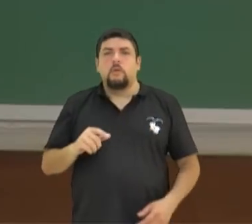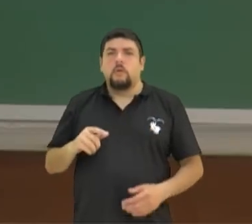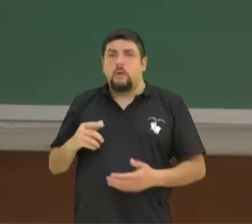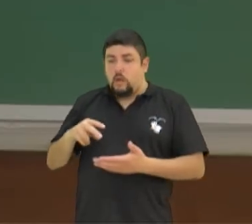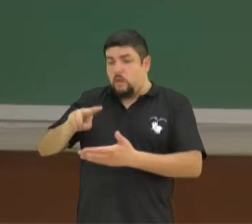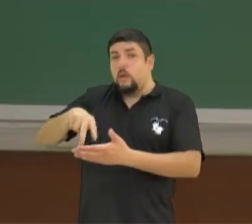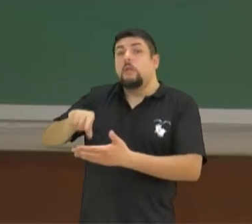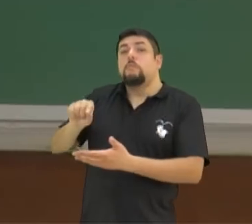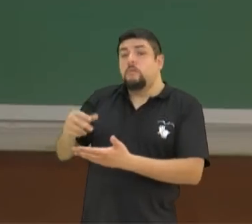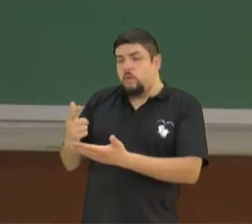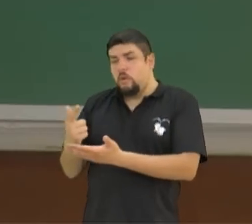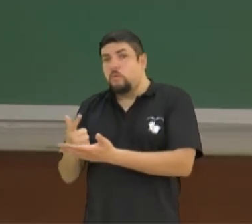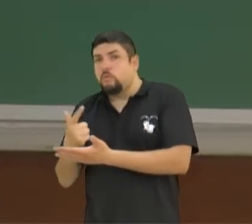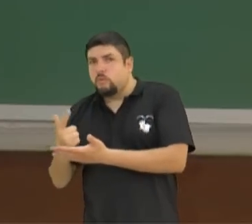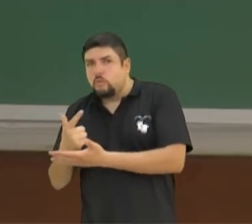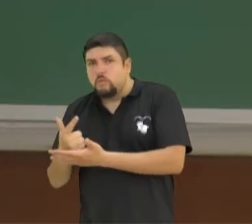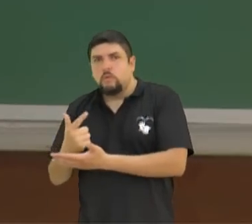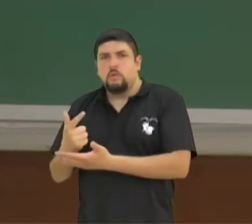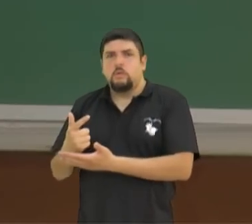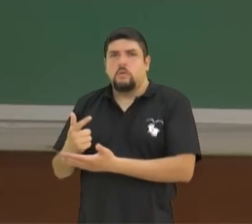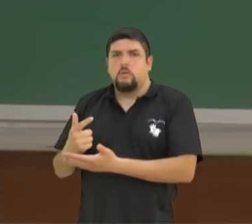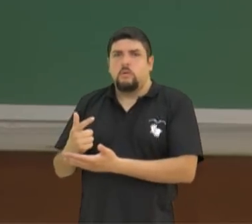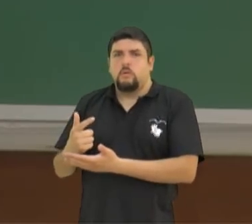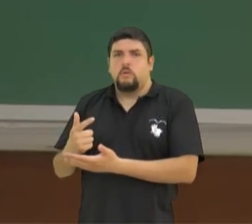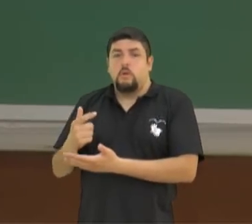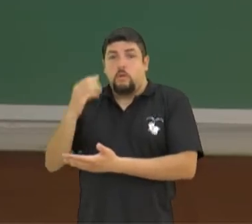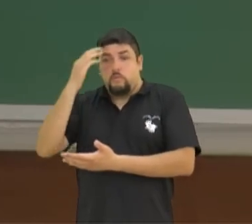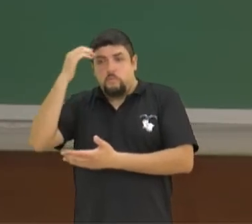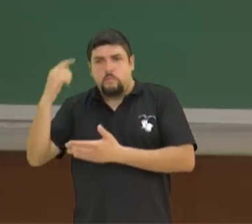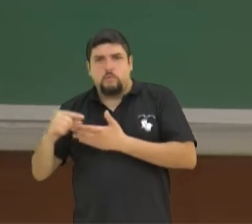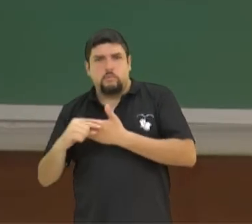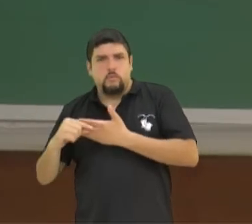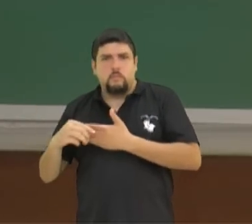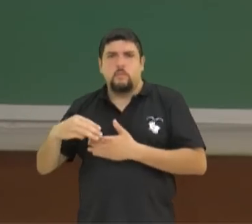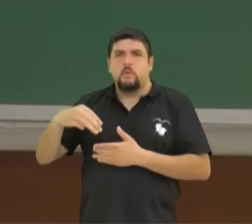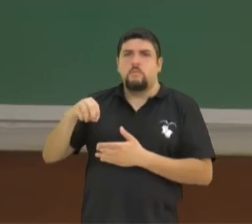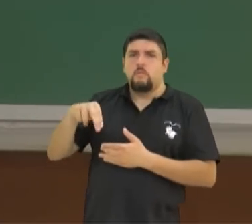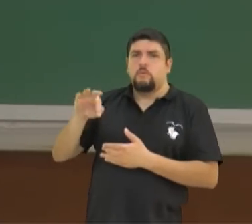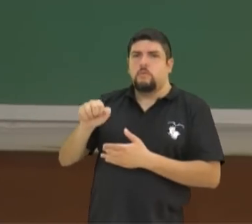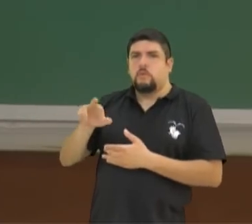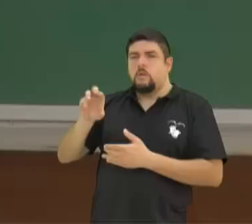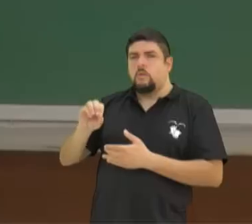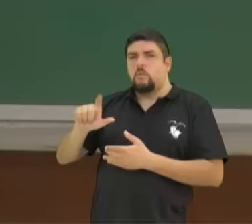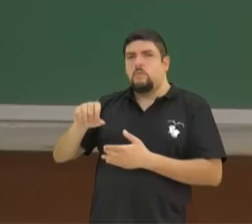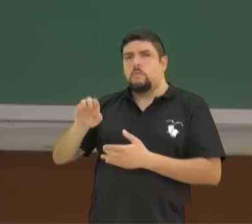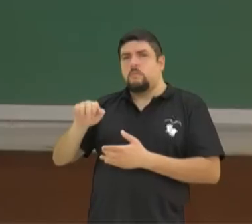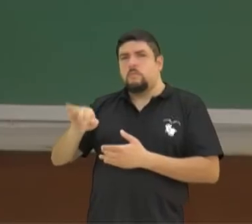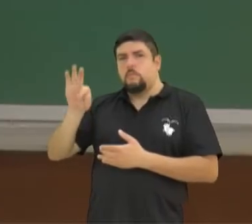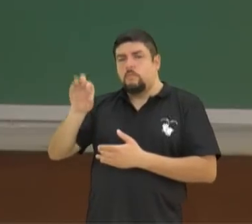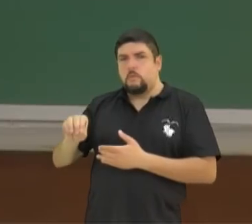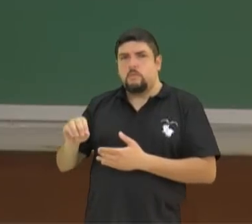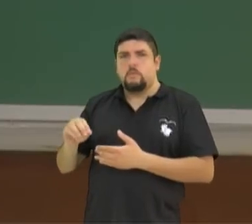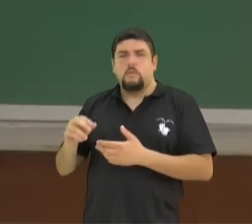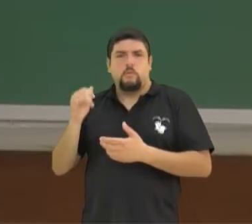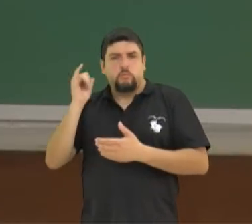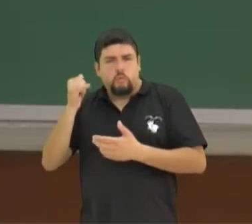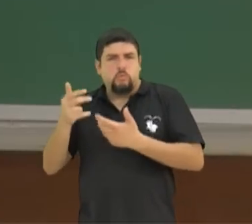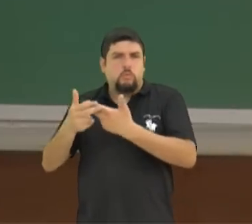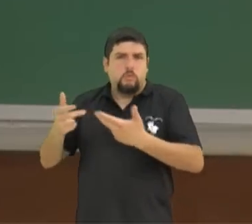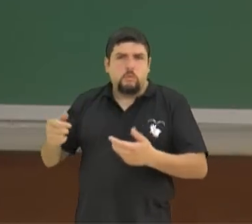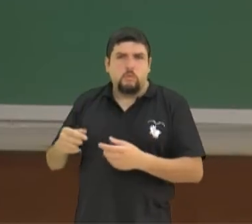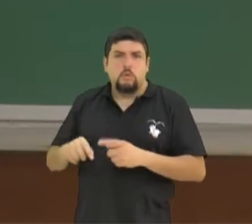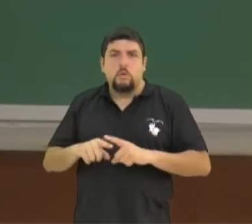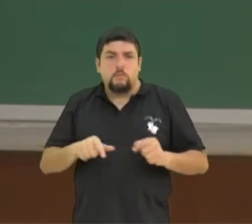ler as Reinações de Narizinho, ler as obras do Monteiro Lobato, né? As produções literárias dele, conto, crônica, romance, mas ele em